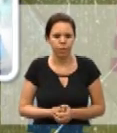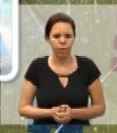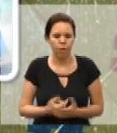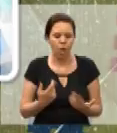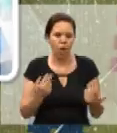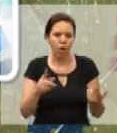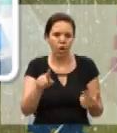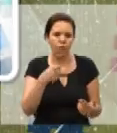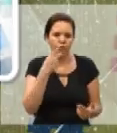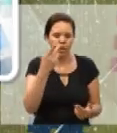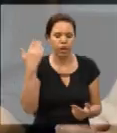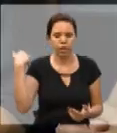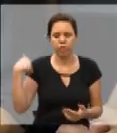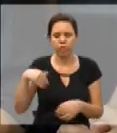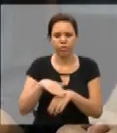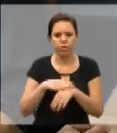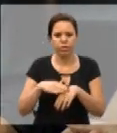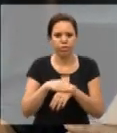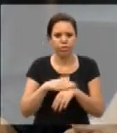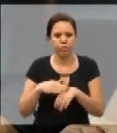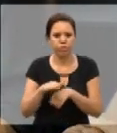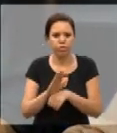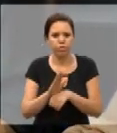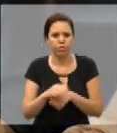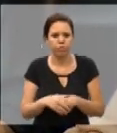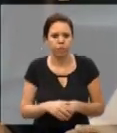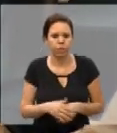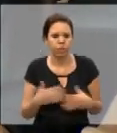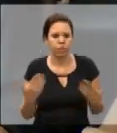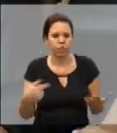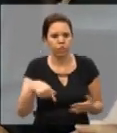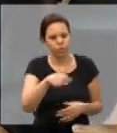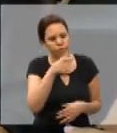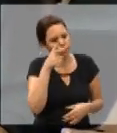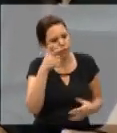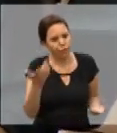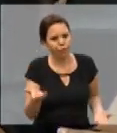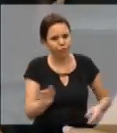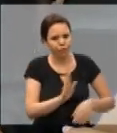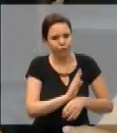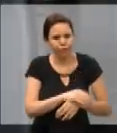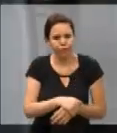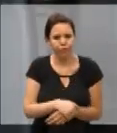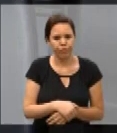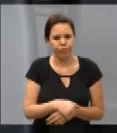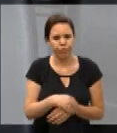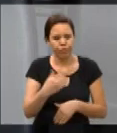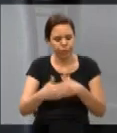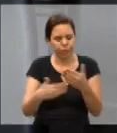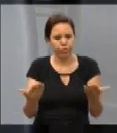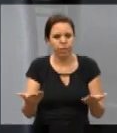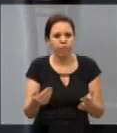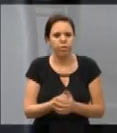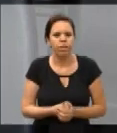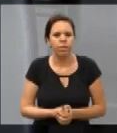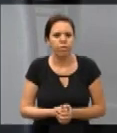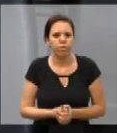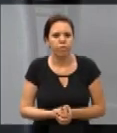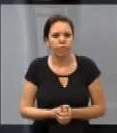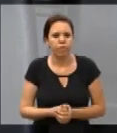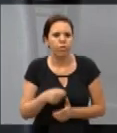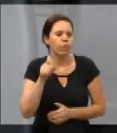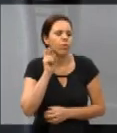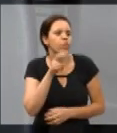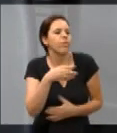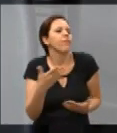que eu falei para você, que a gente estava conversando, né, que o filme, quando você vai assistir um filme nesses tempos de hoje, né,